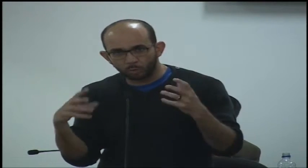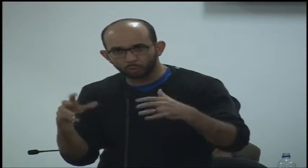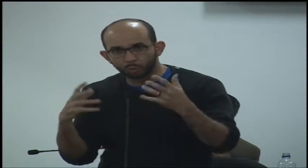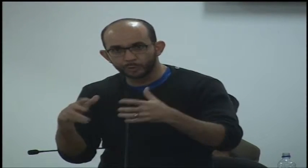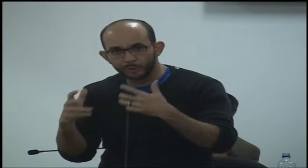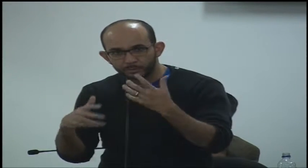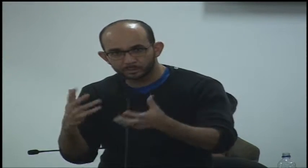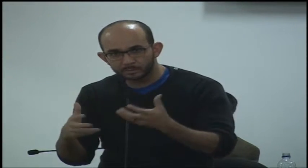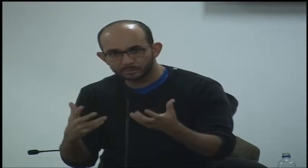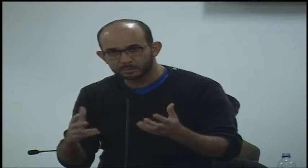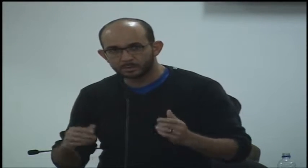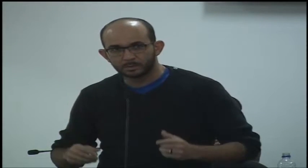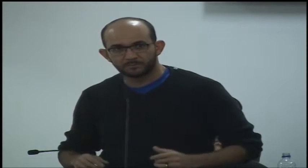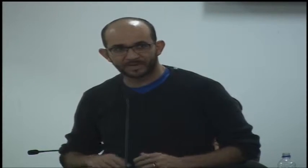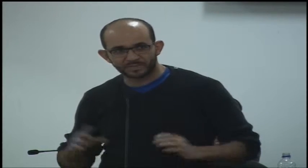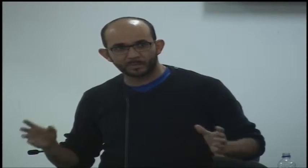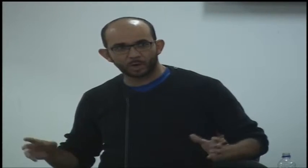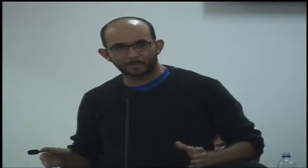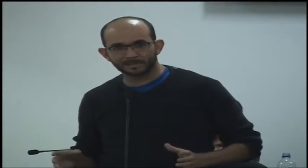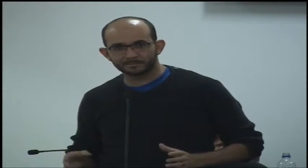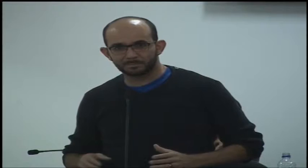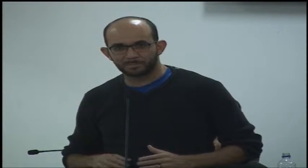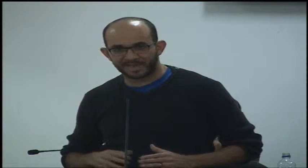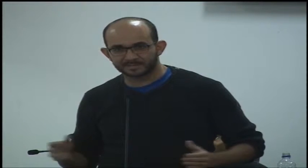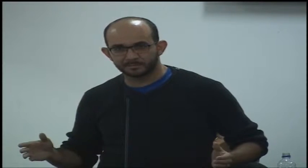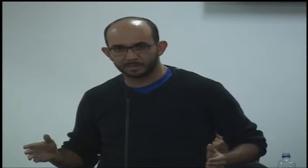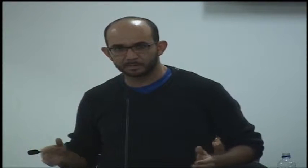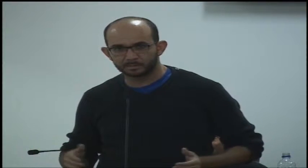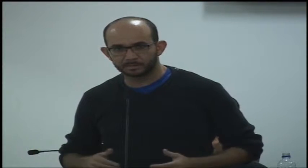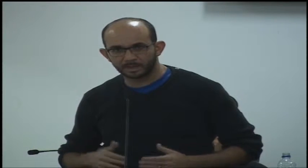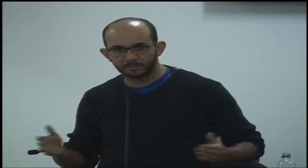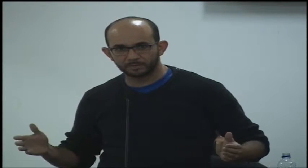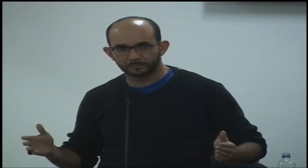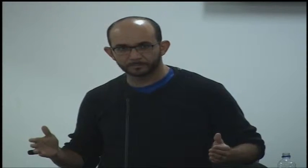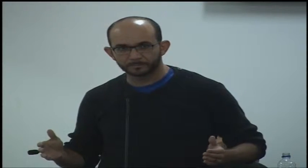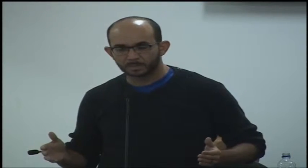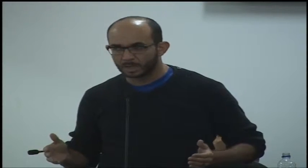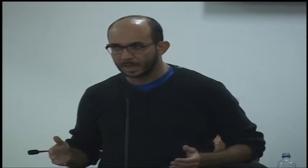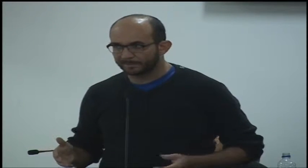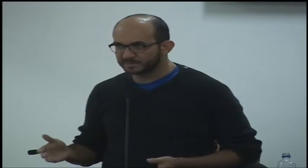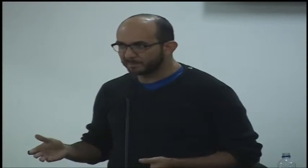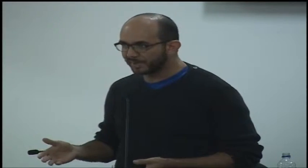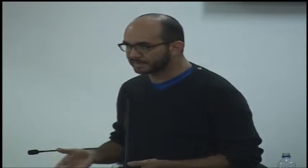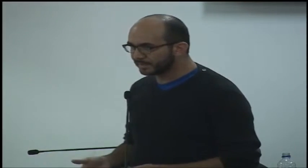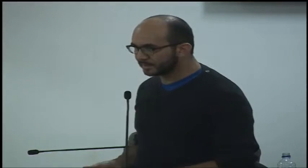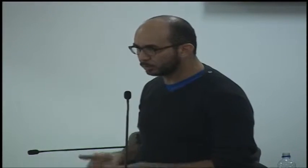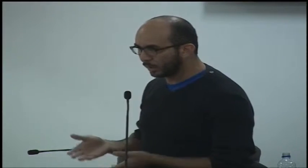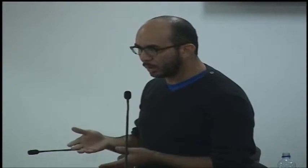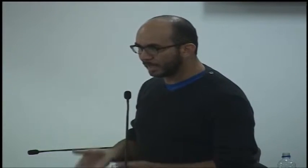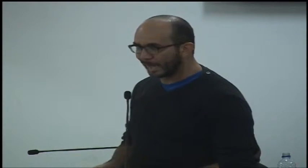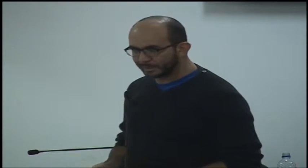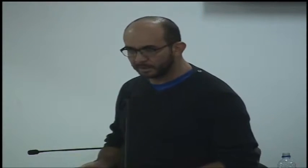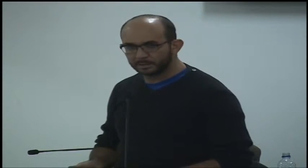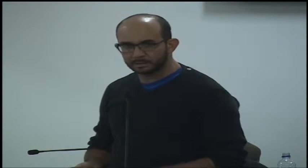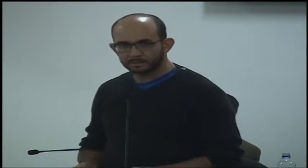algum conluio, faz uma obra péssima, terrível. A mesma empresa que executa a obra aqui,